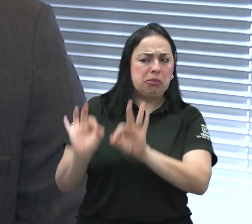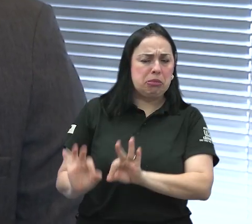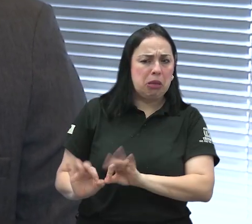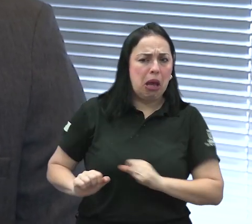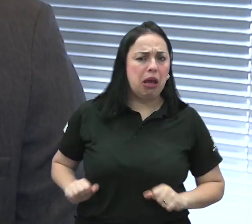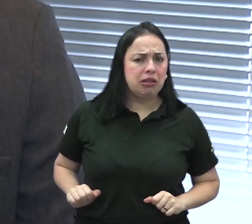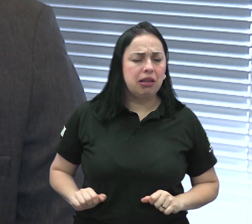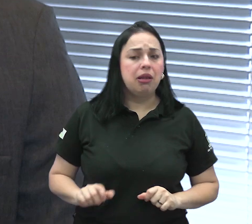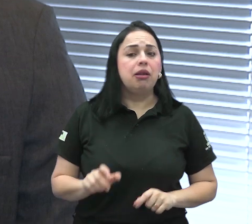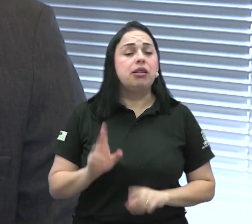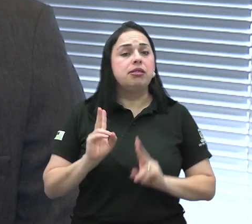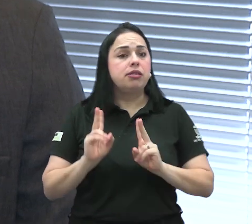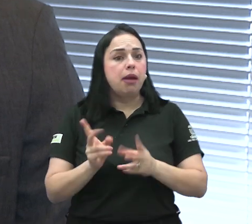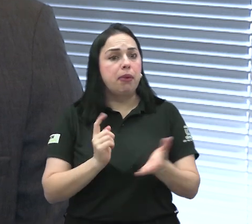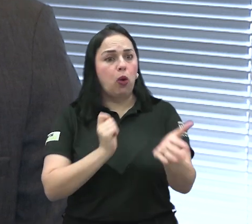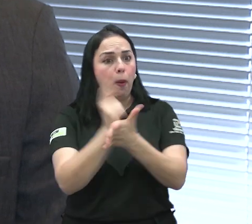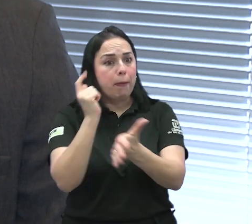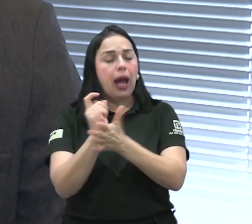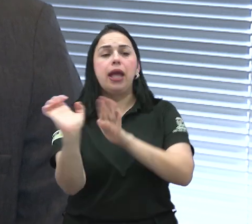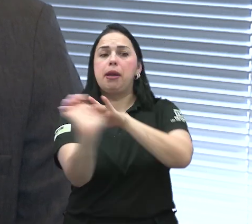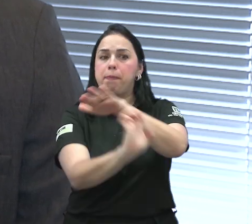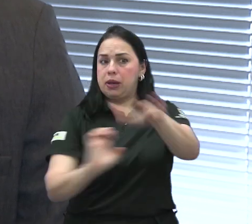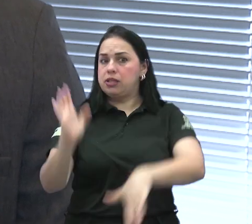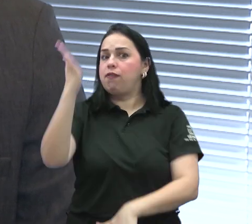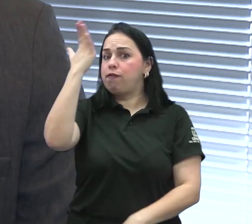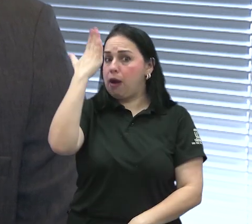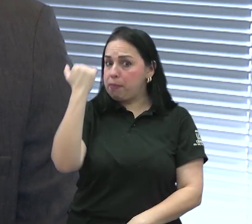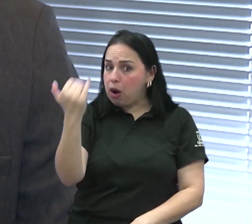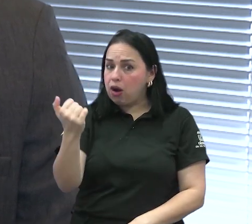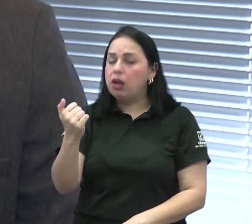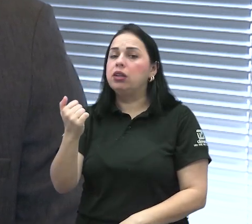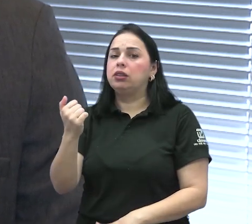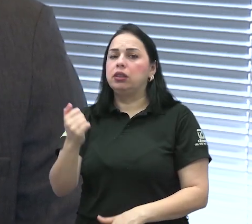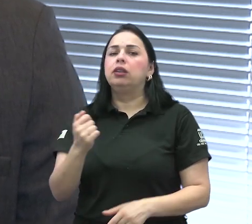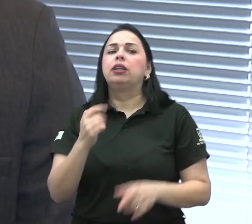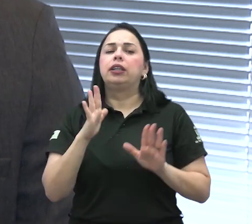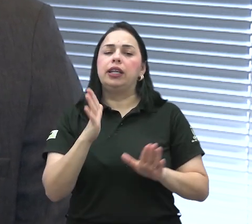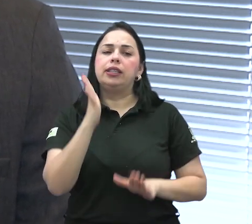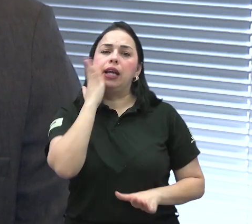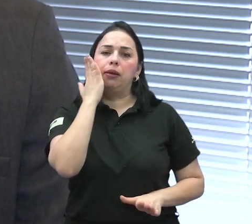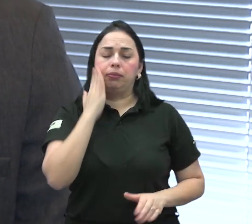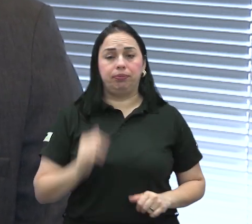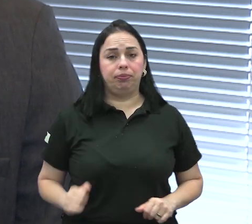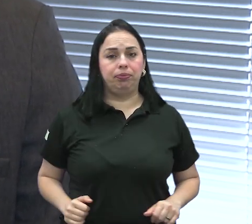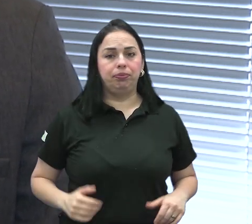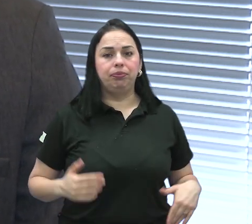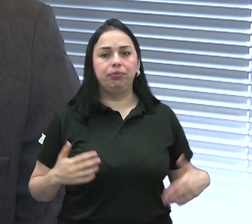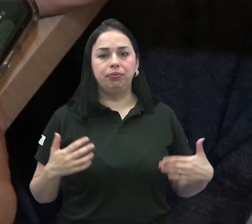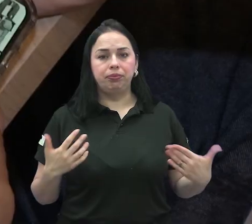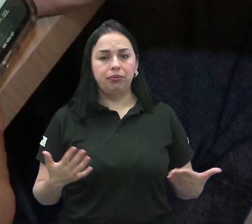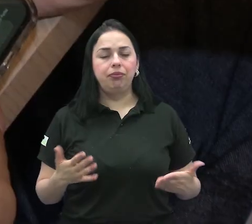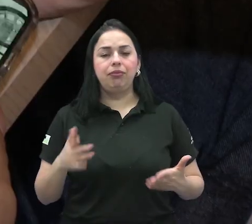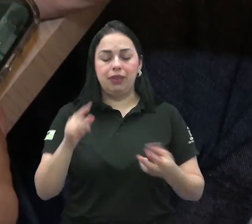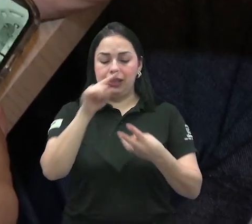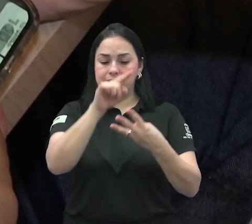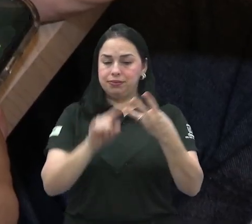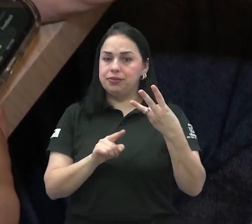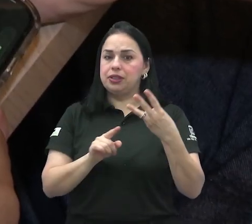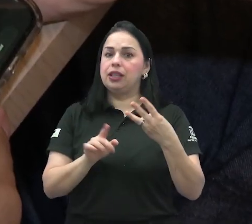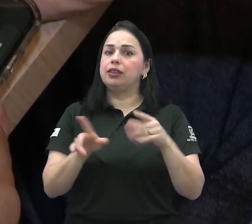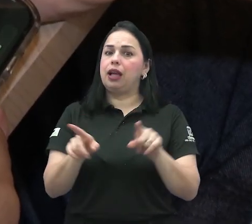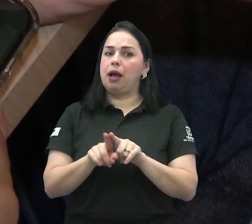da empresa, procurar sempre as empresas mais conhecidas e renomadas, no mercado de consumo. Além